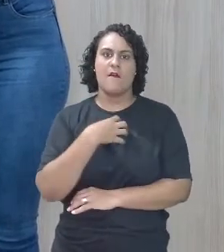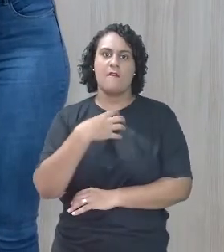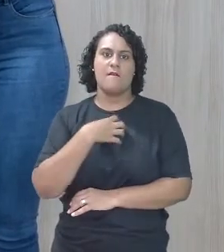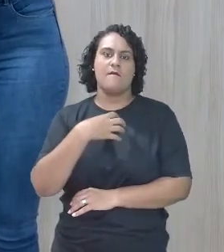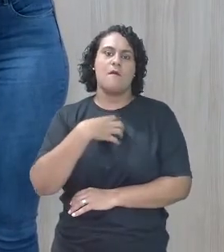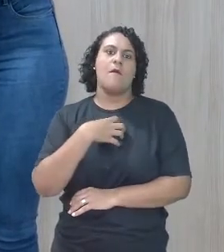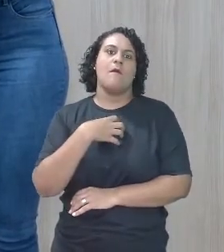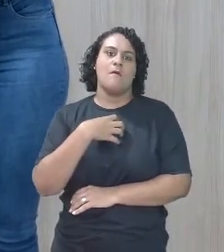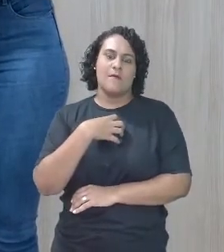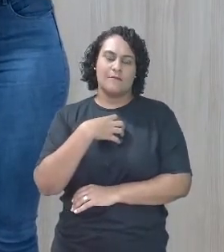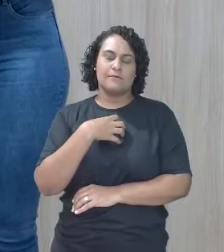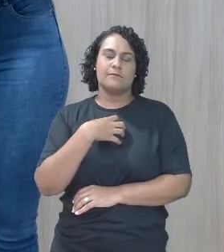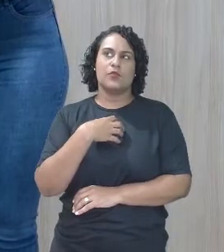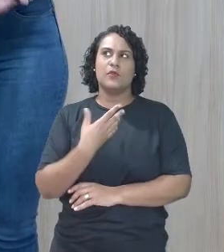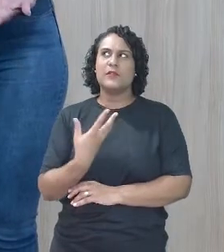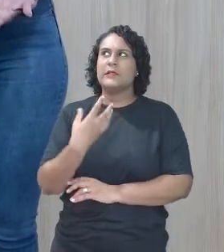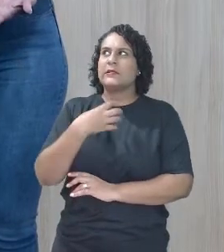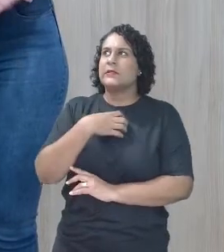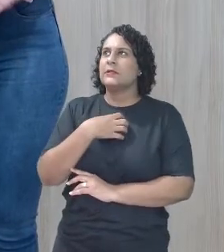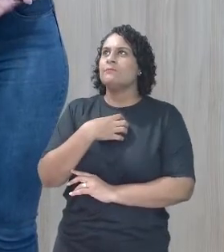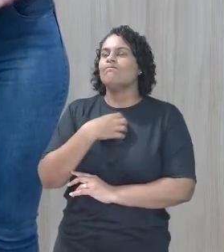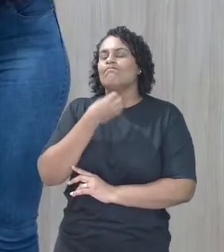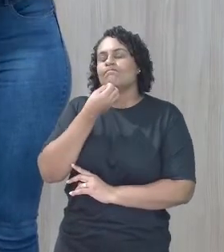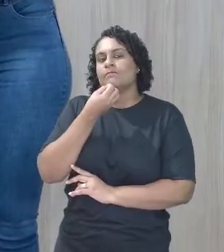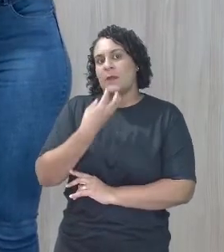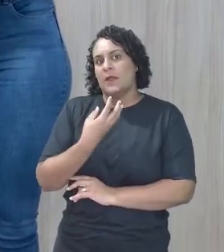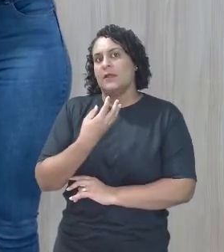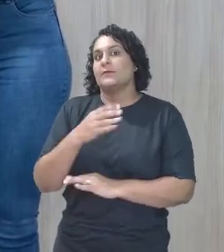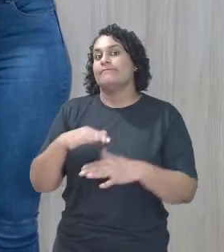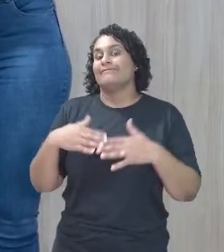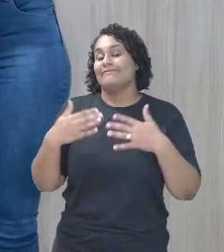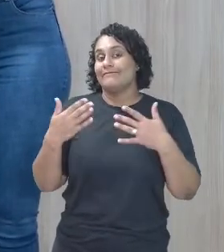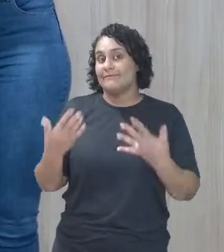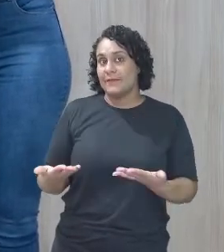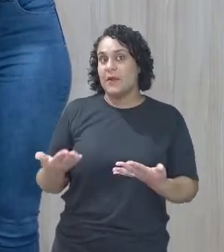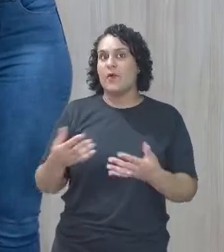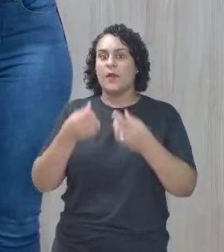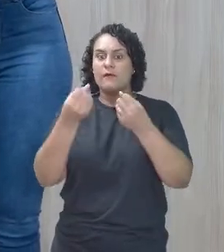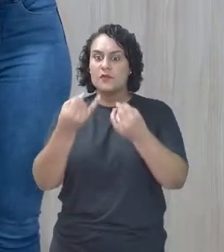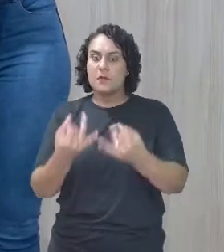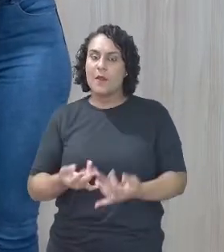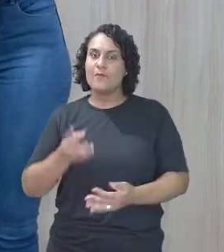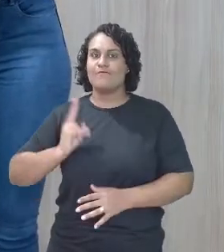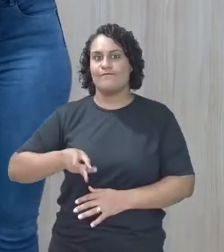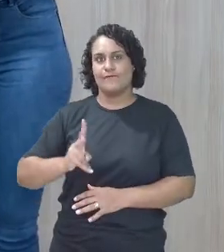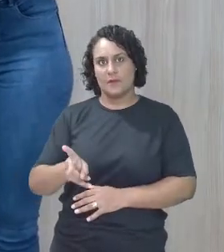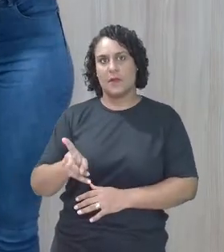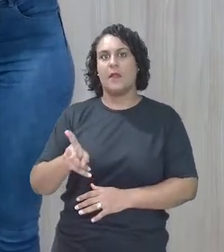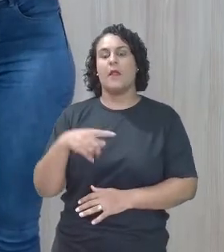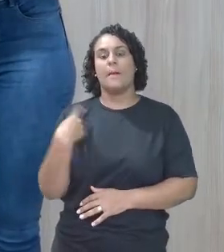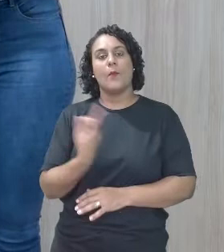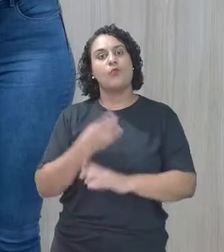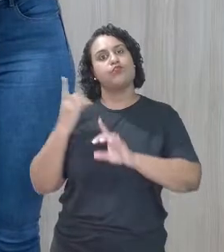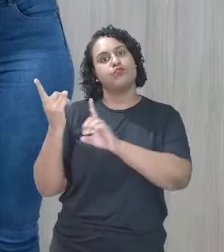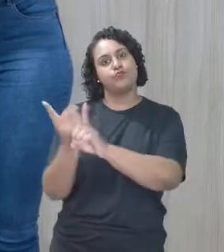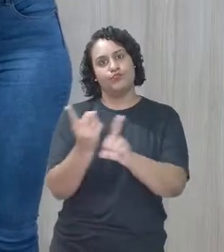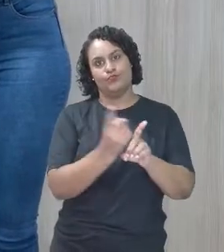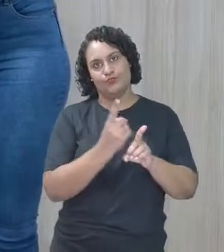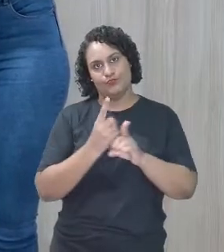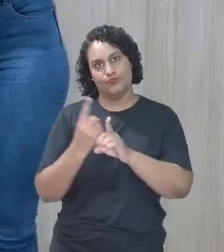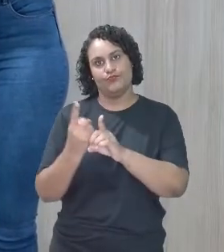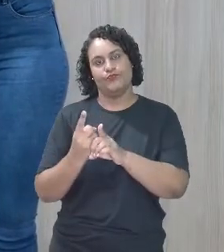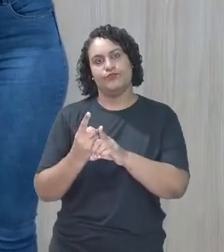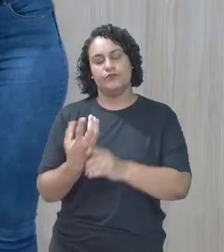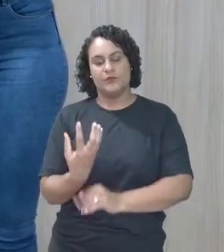mais significativa quando a gente se sente bem. Não é? Então, é aquela coisa que a gente vem falando sempre aqui nos nossos encontros. A